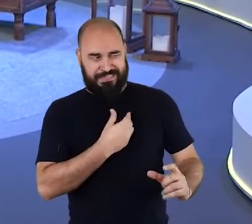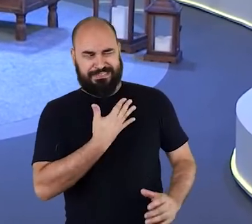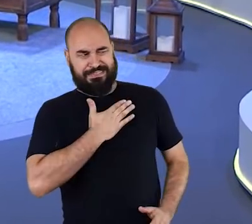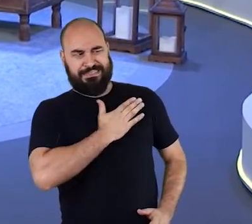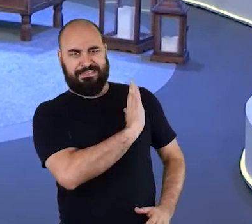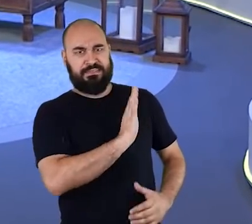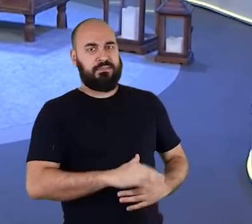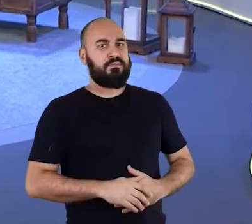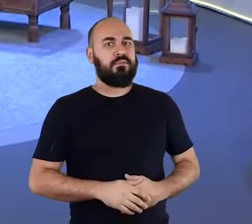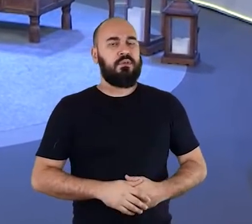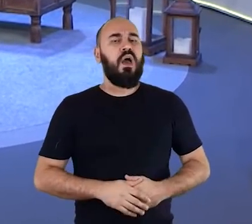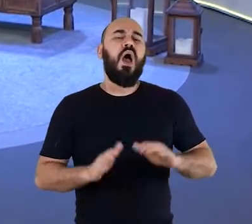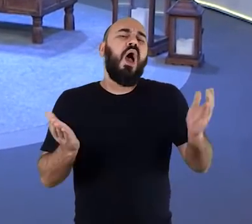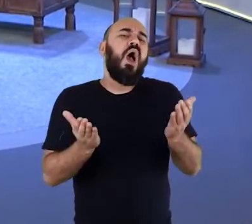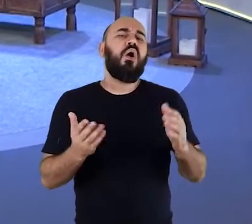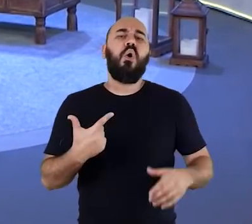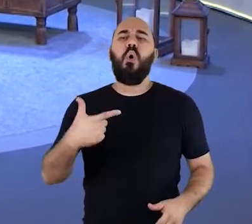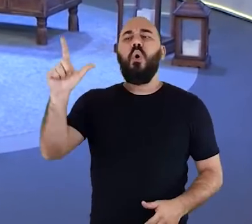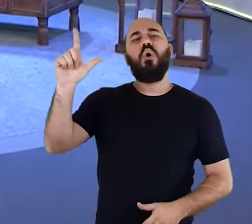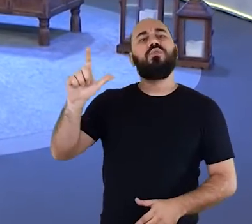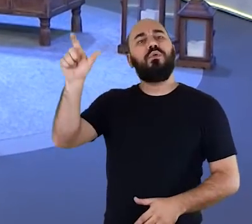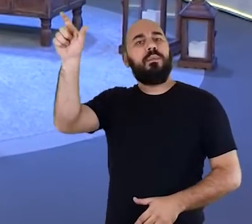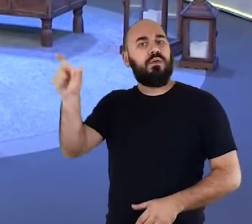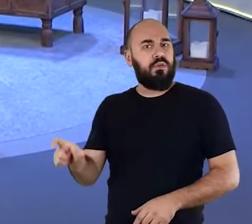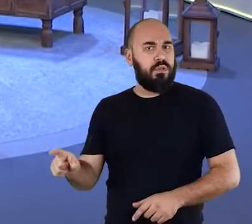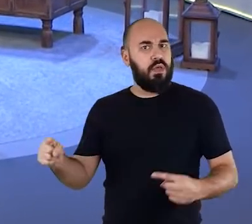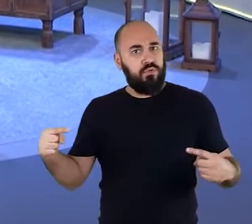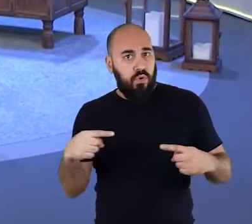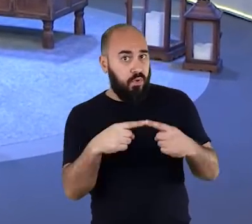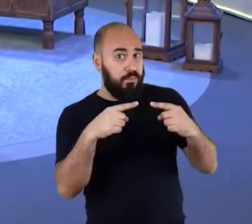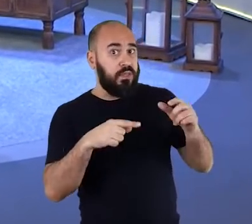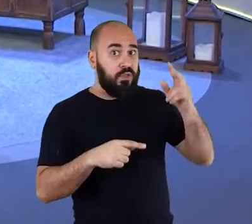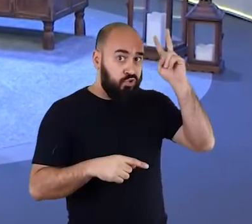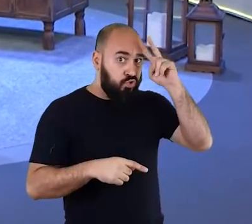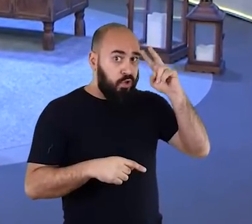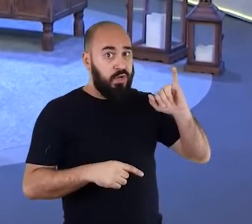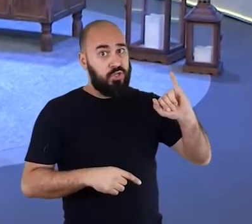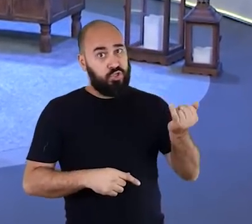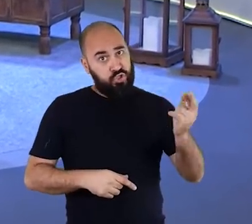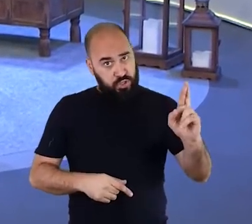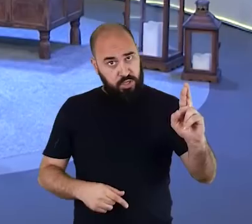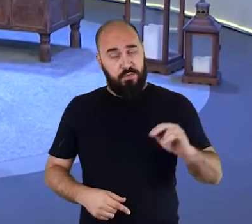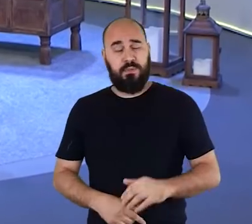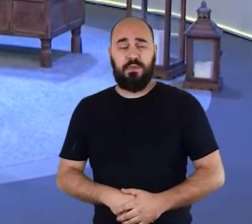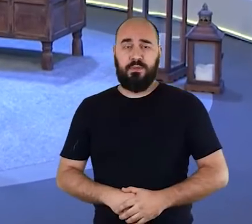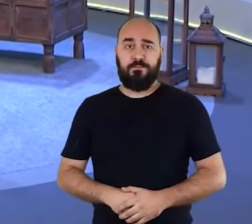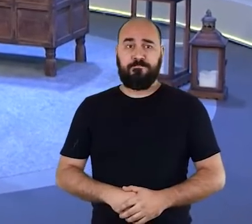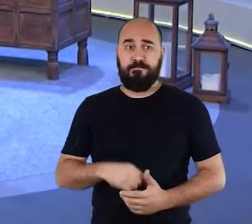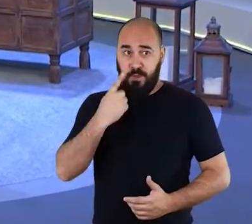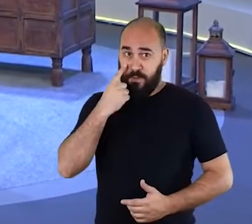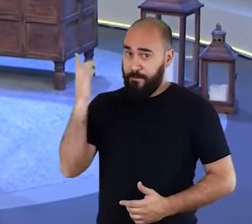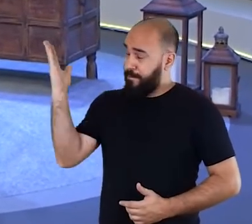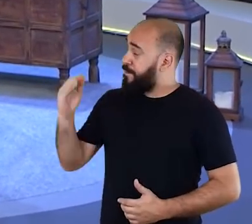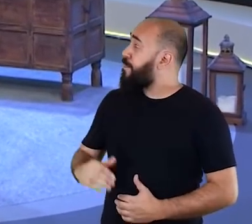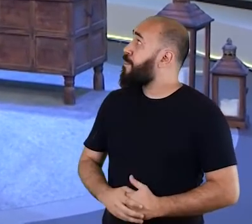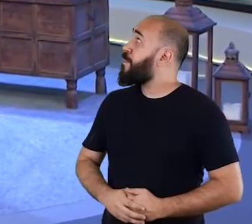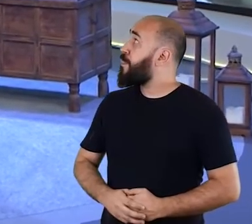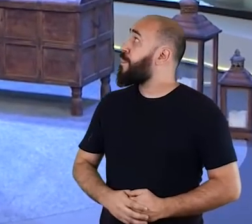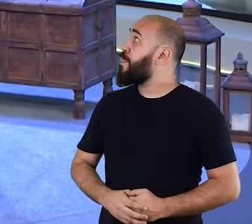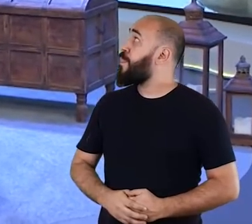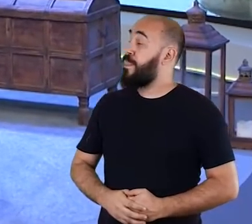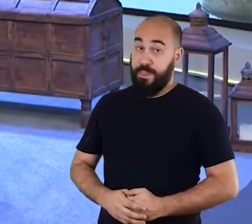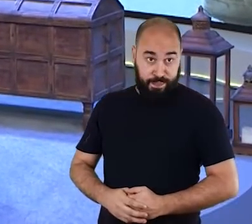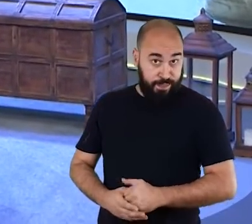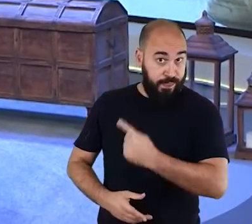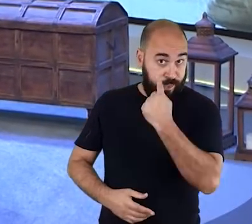personagem relacionado ao profeta Jeremias. Quer ver? Vamos ver aqui no telão. É esse selo aqui. Está